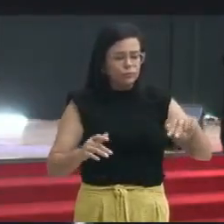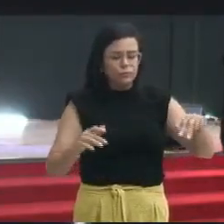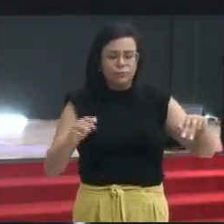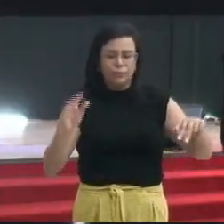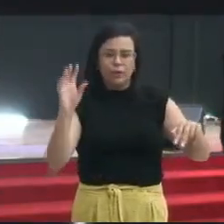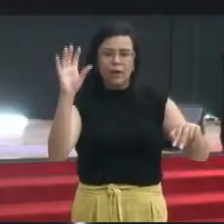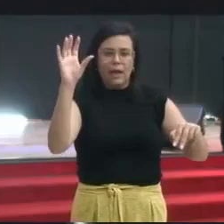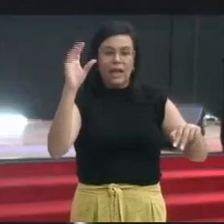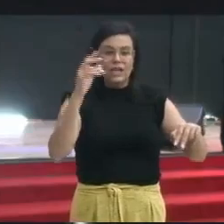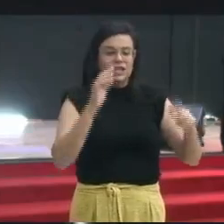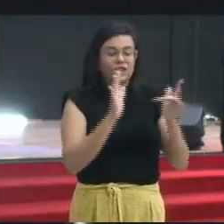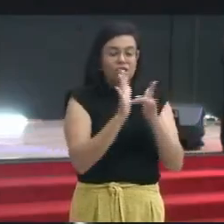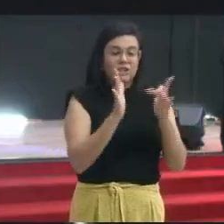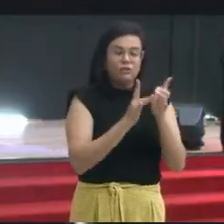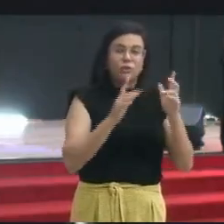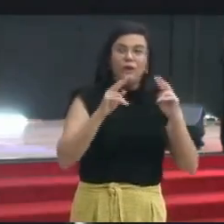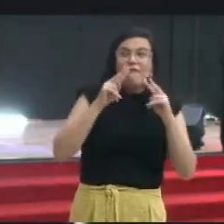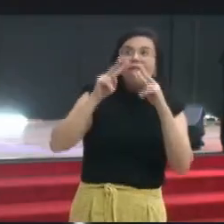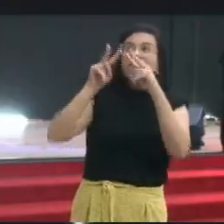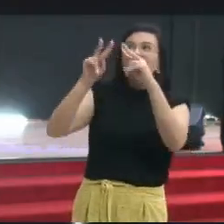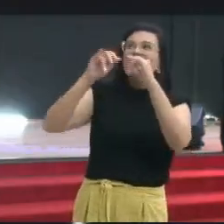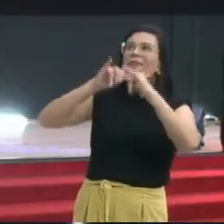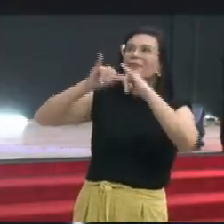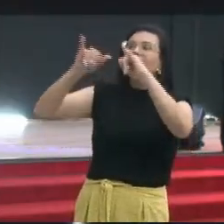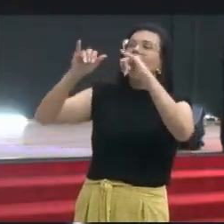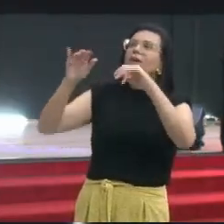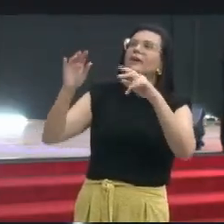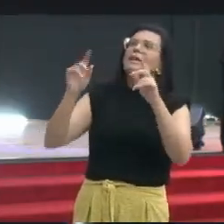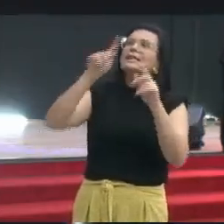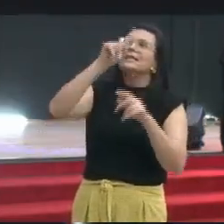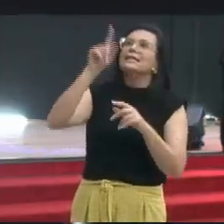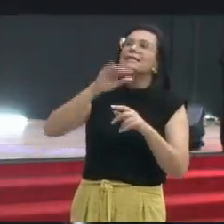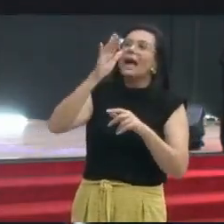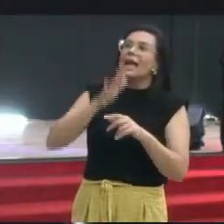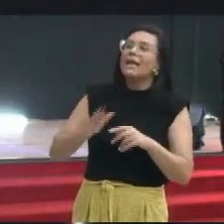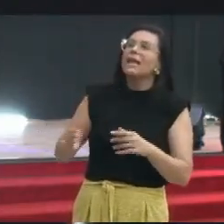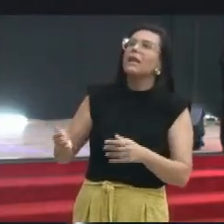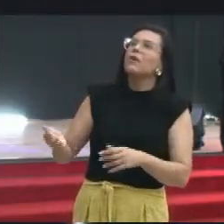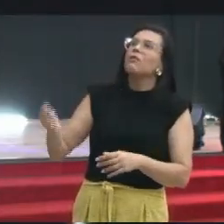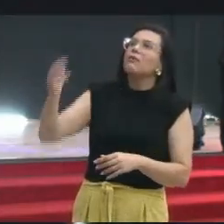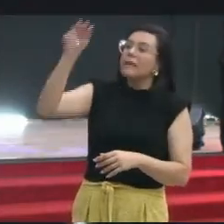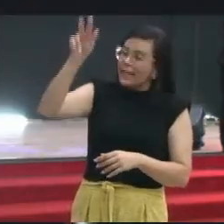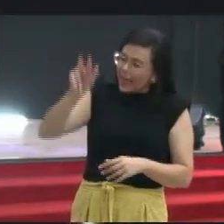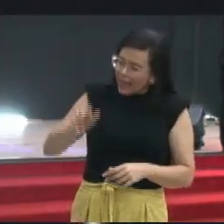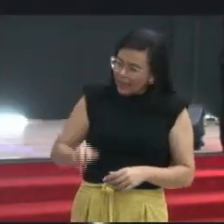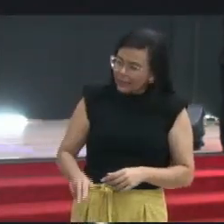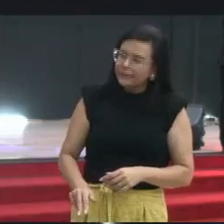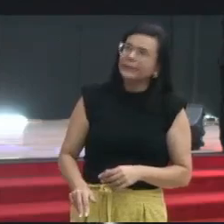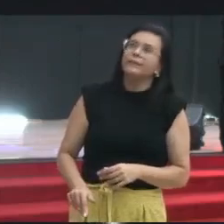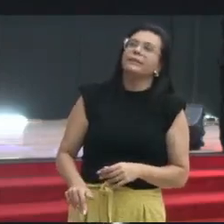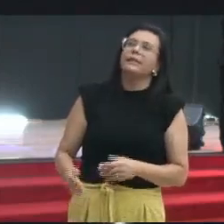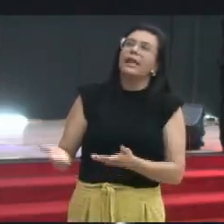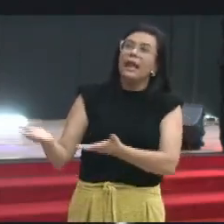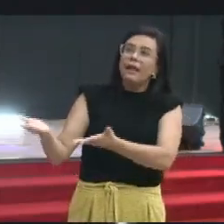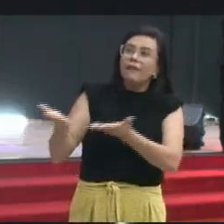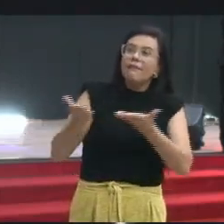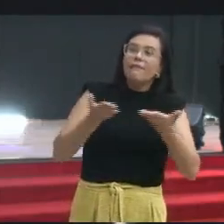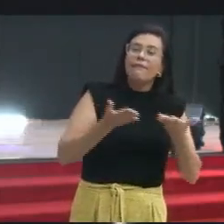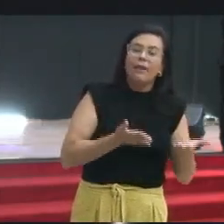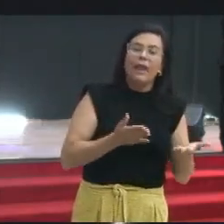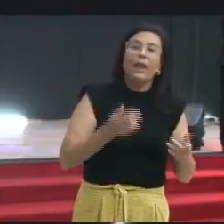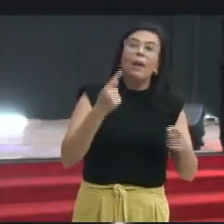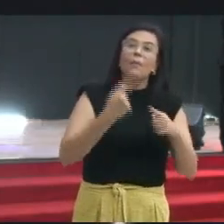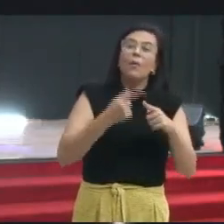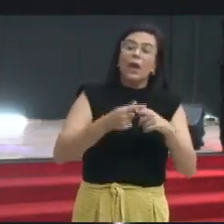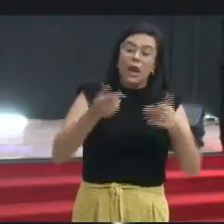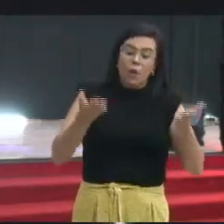Zaqueu, desce depressa, Zaqueu, porque hoje me convém hospedar na sua